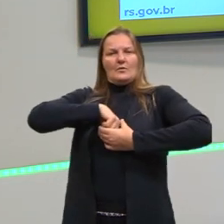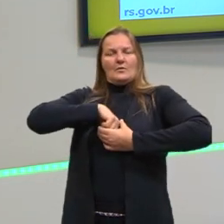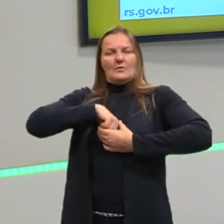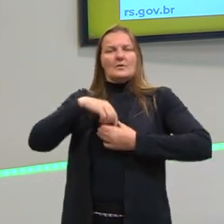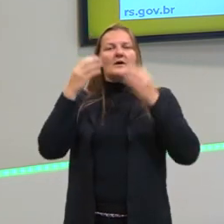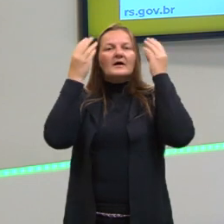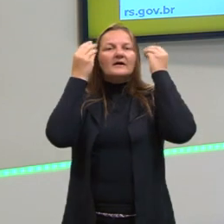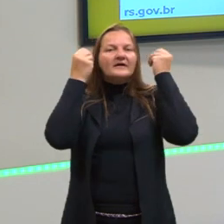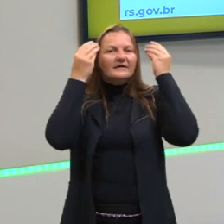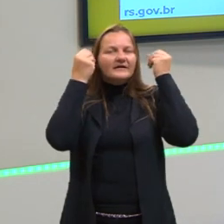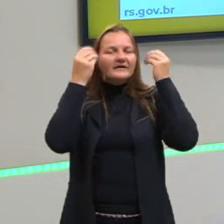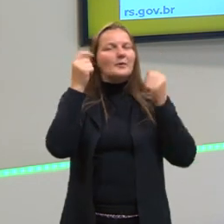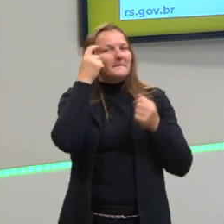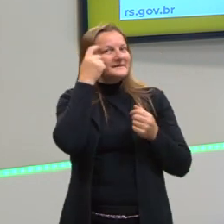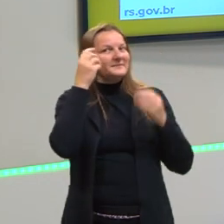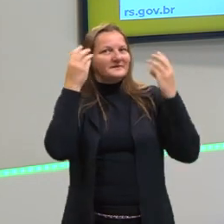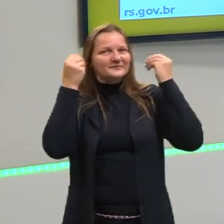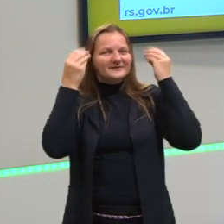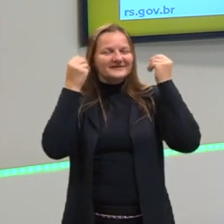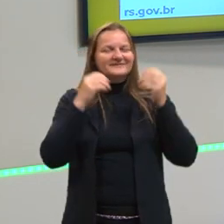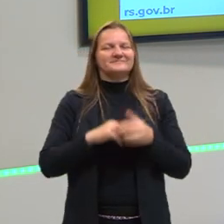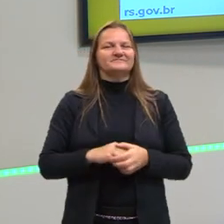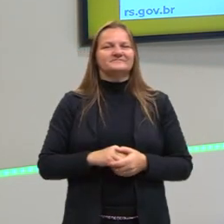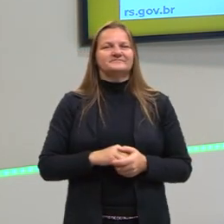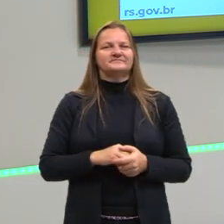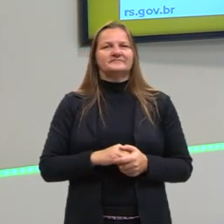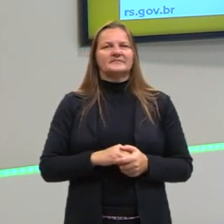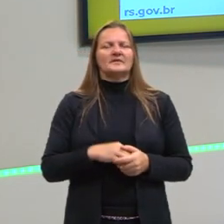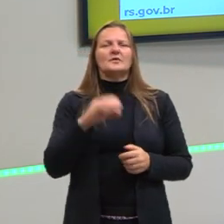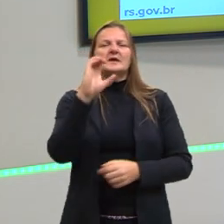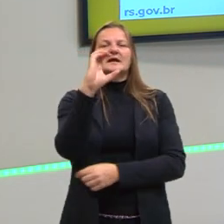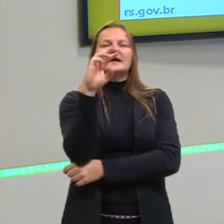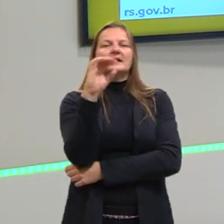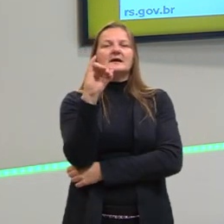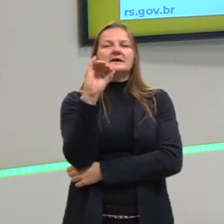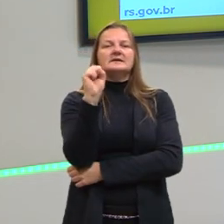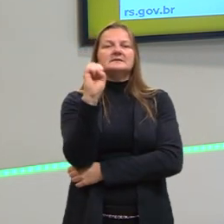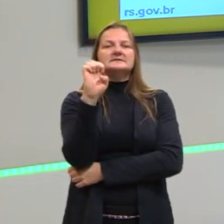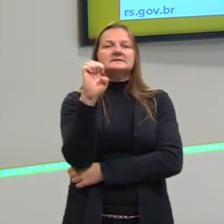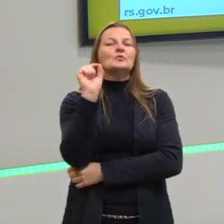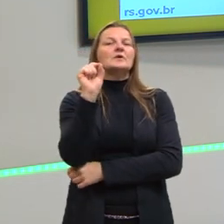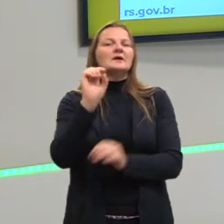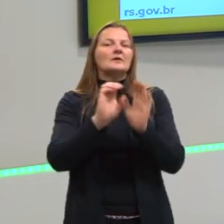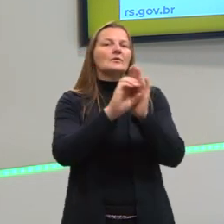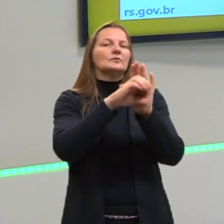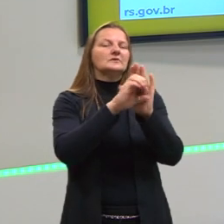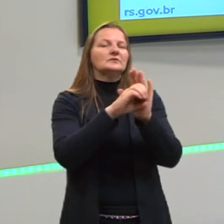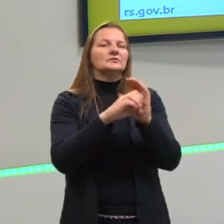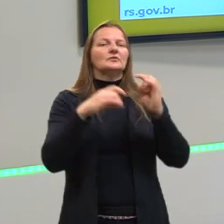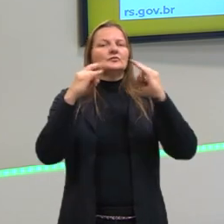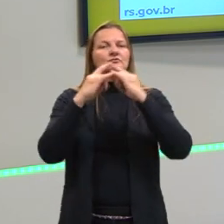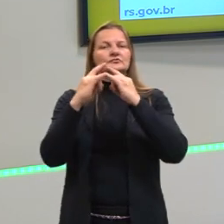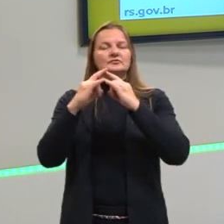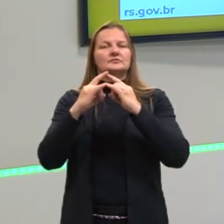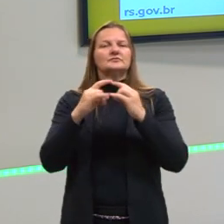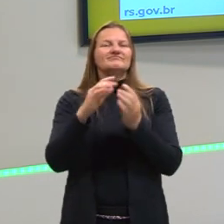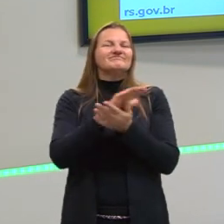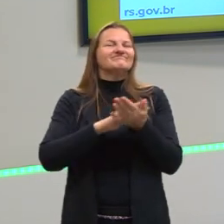correio tá E aí por exemplo quando a crise o que que é crise a crise é quando essas instituições